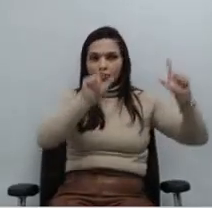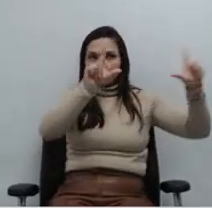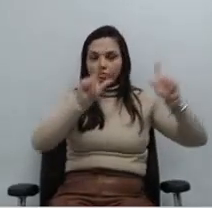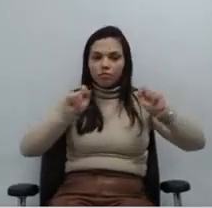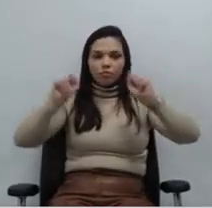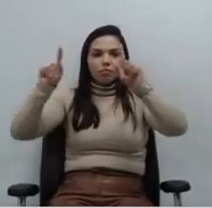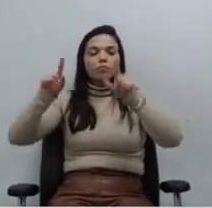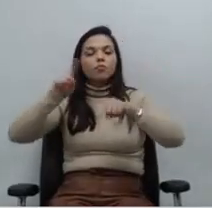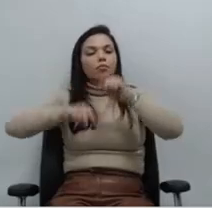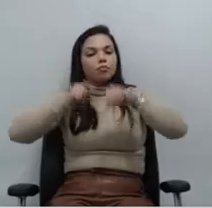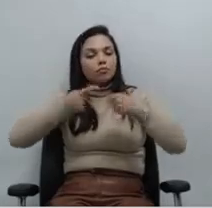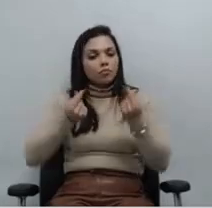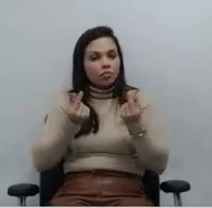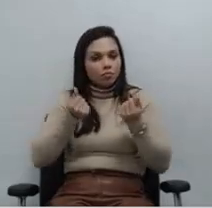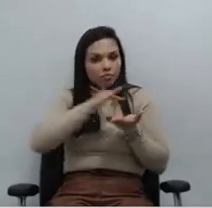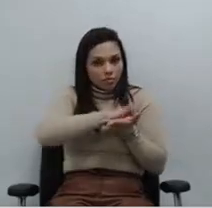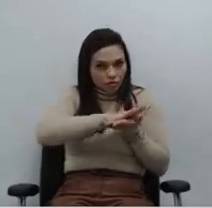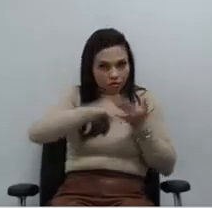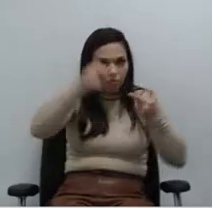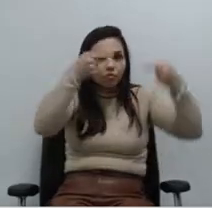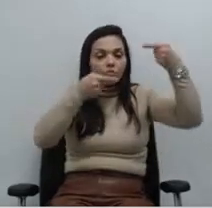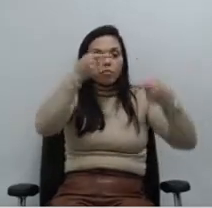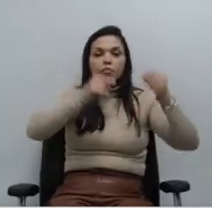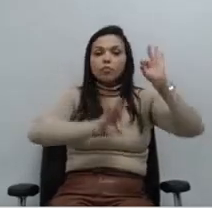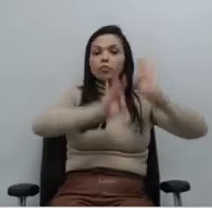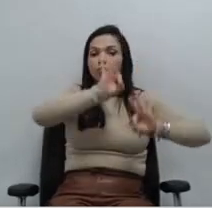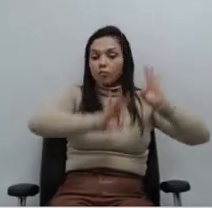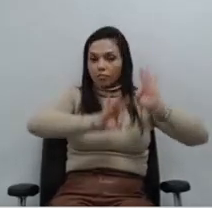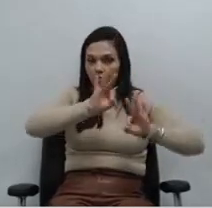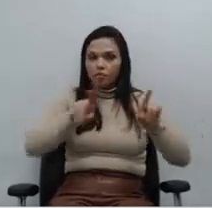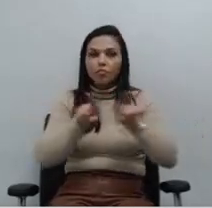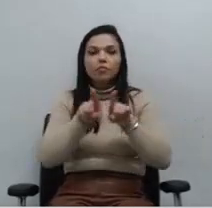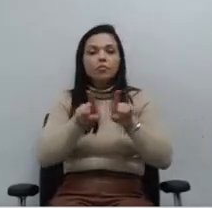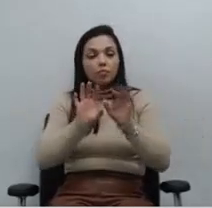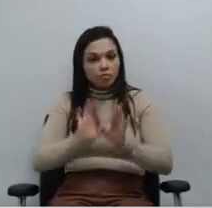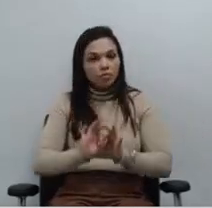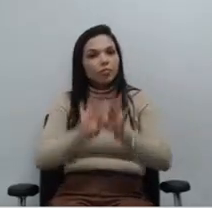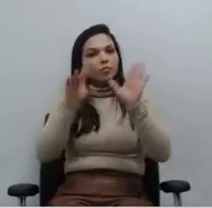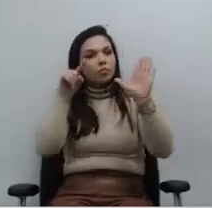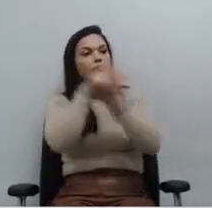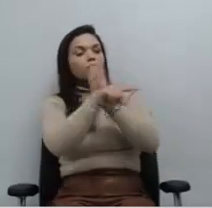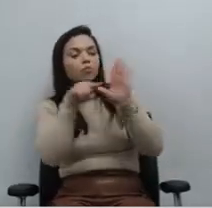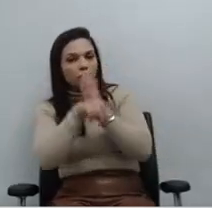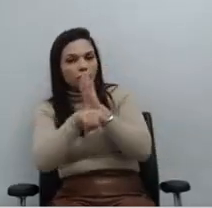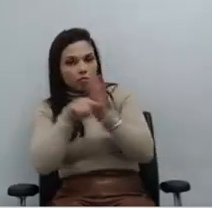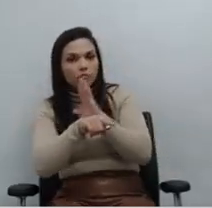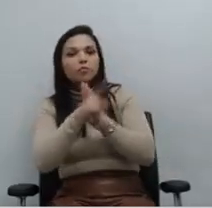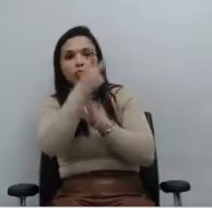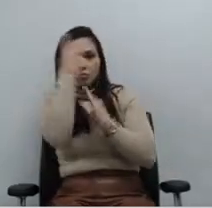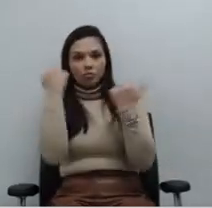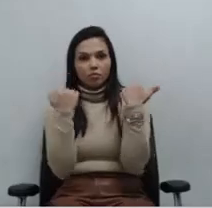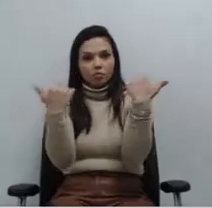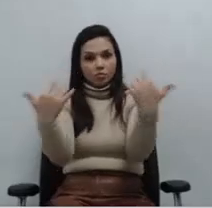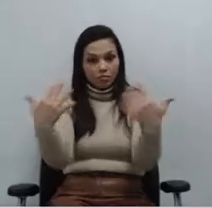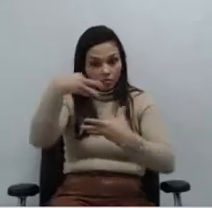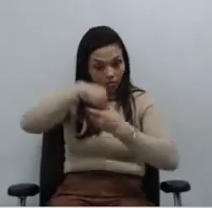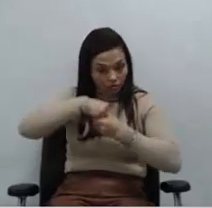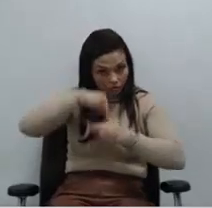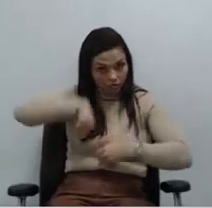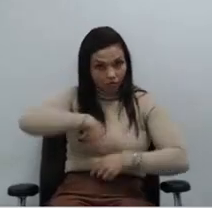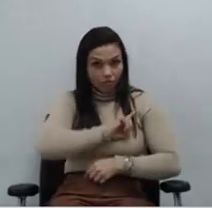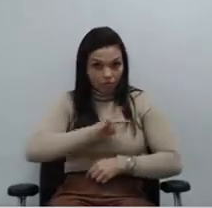de discussões do programa. Além disso, é permitida a solicitação de esclarecimentos e reuniões com o público interno e externo. Após o voto